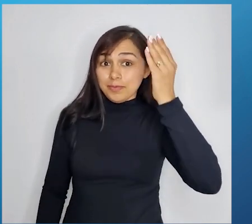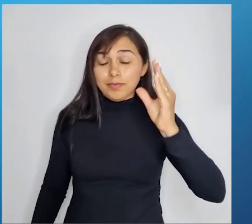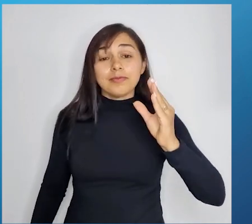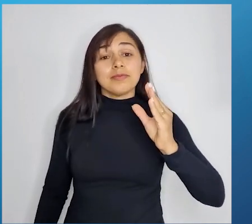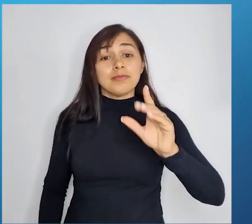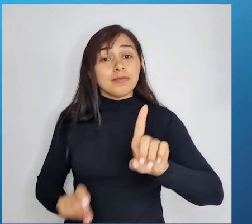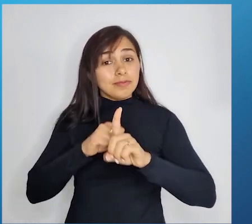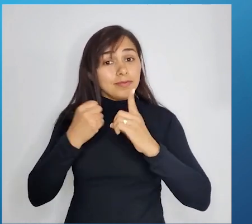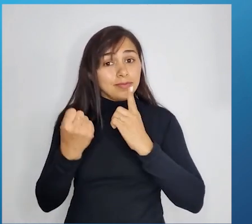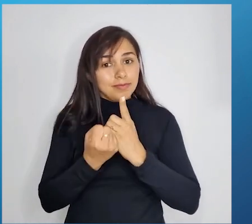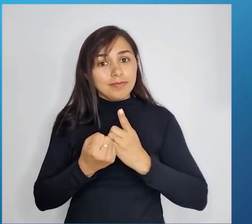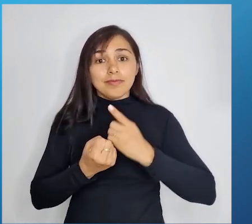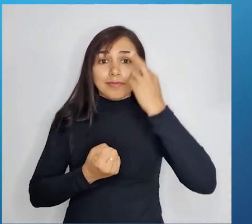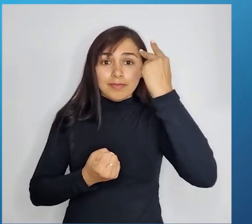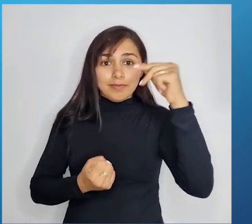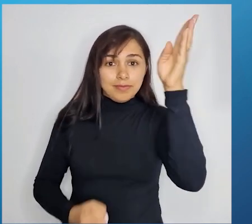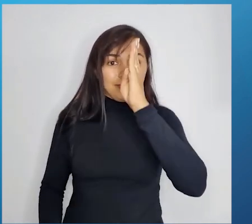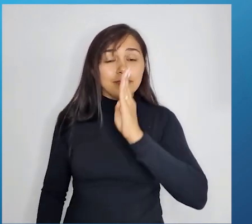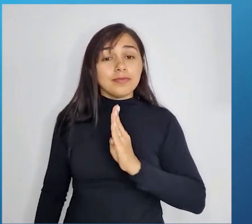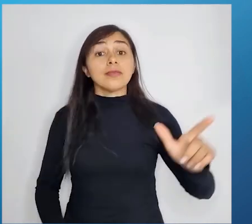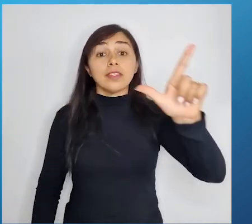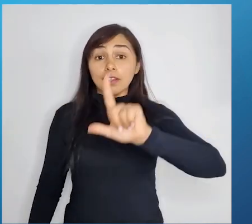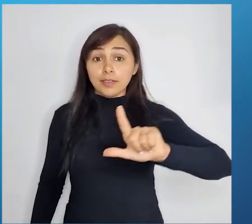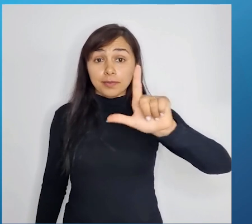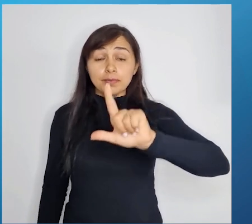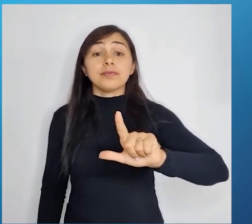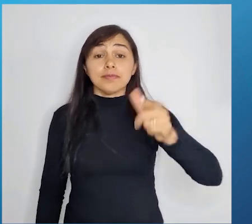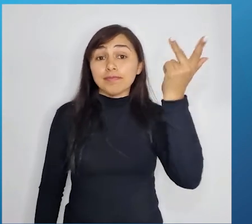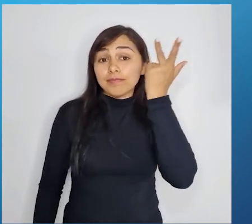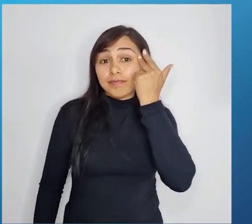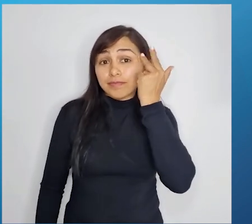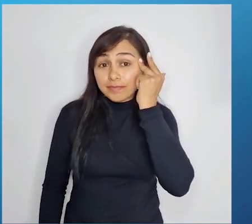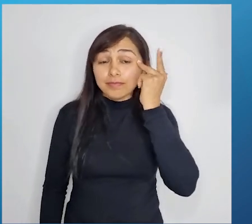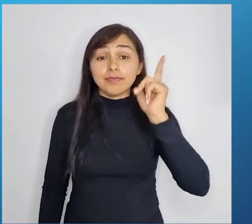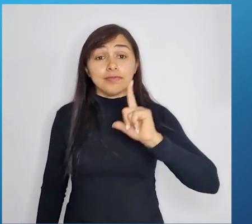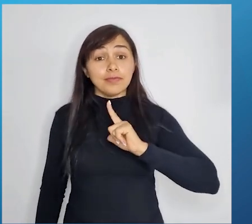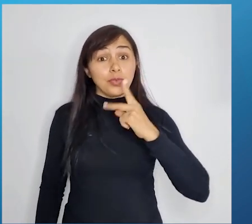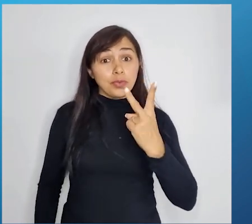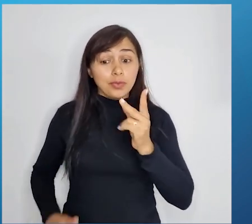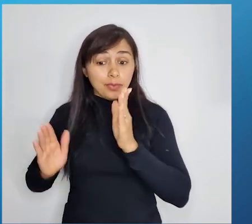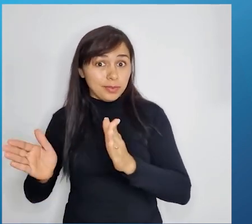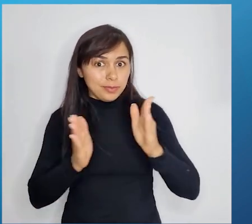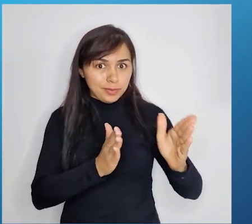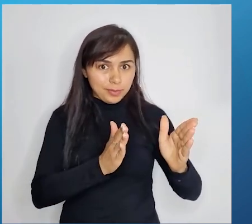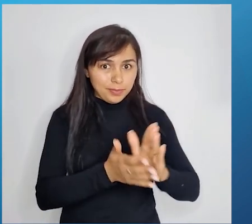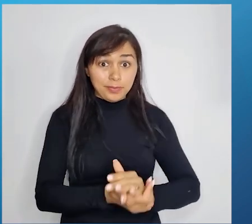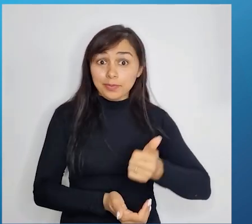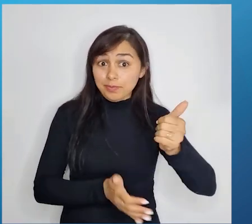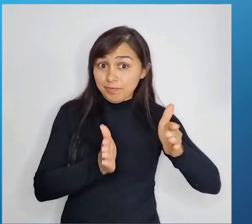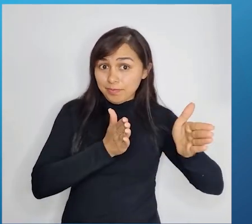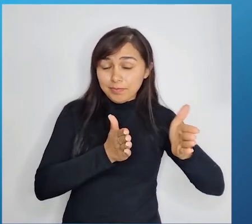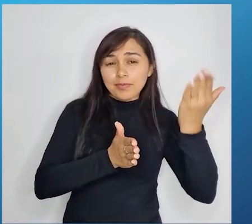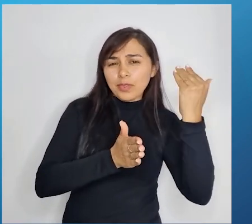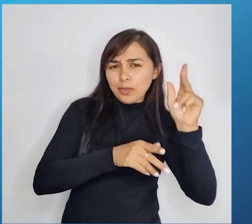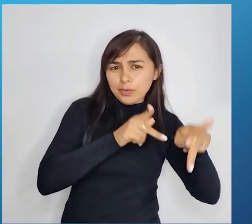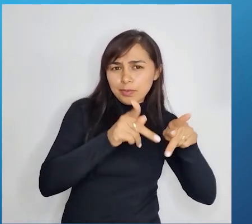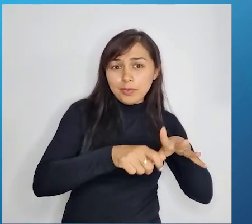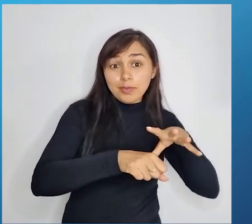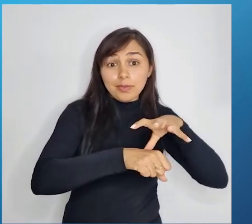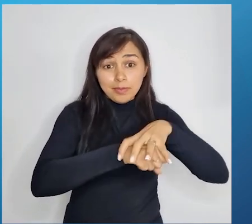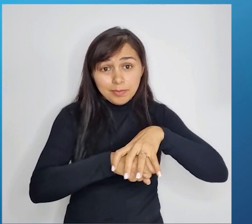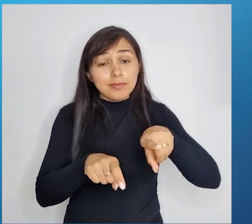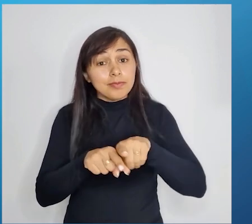histórica do Brasil. É comumente dividida em duas grandes eras, a era colonial e a era